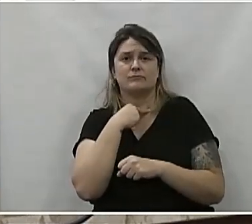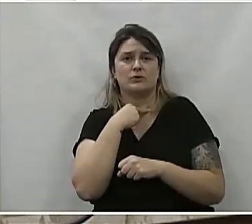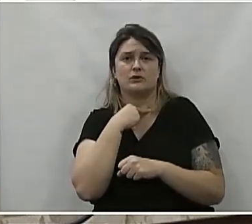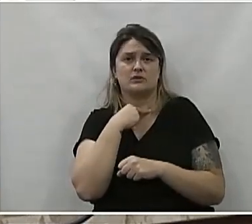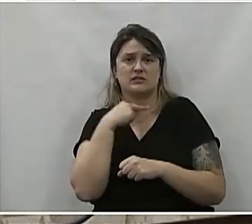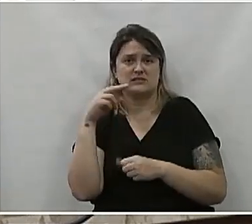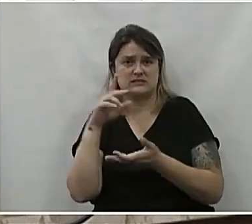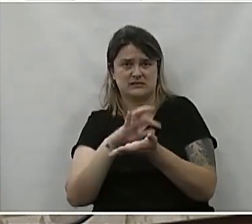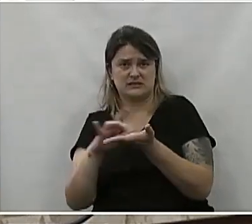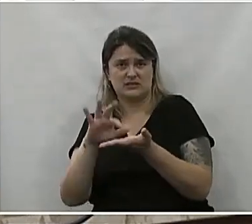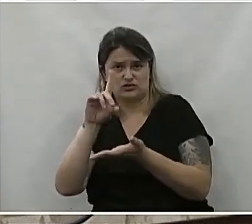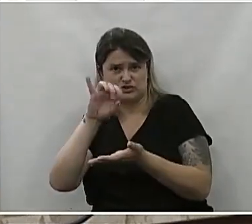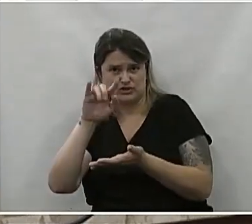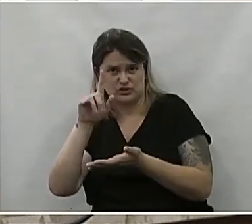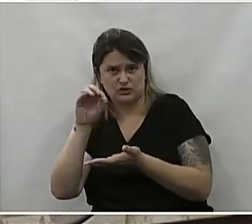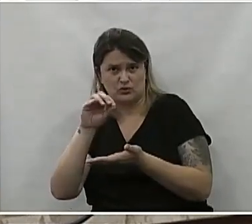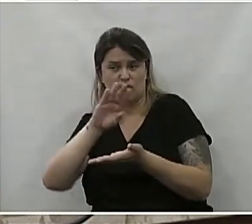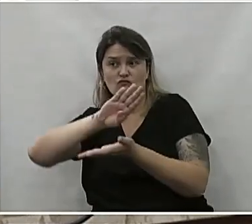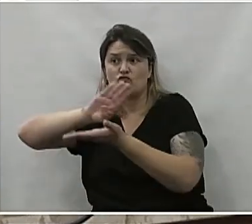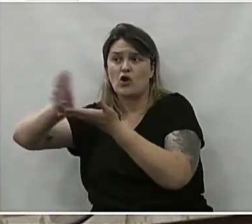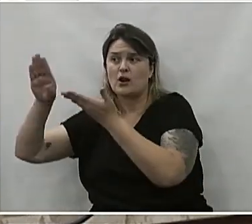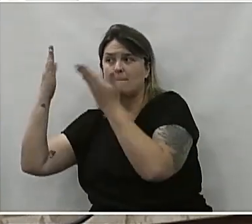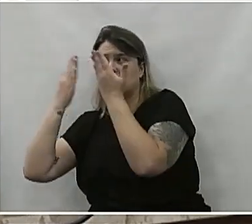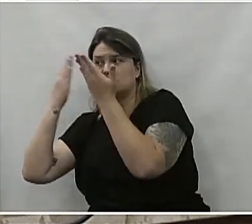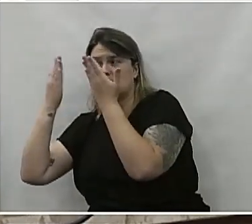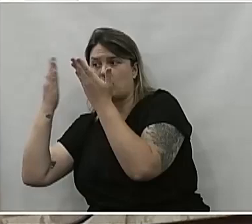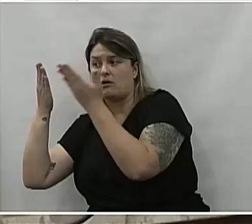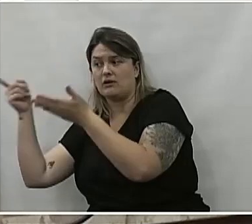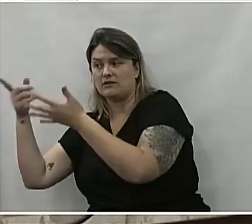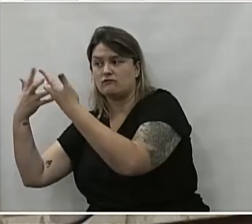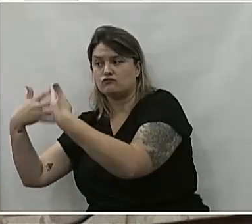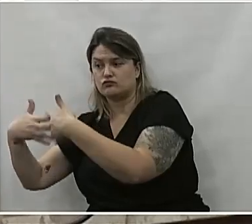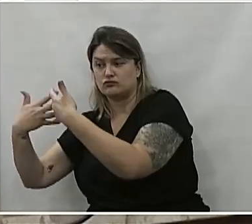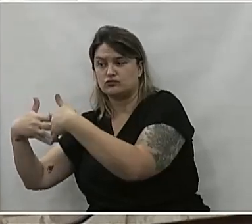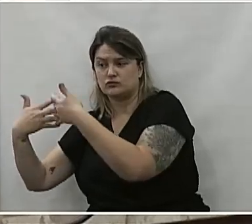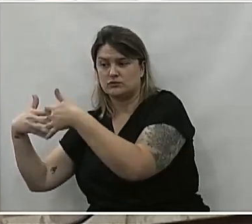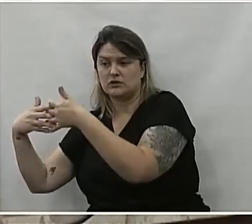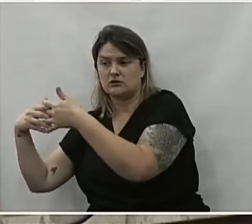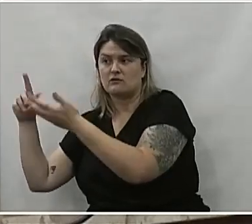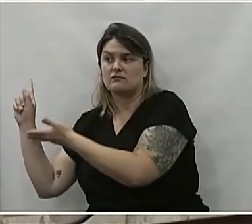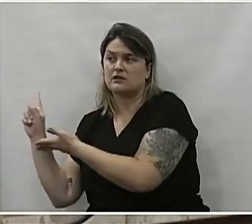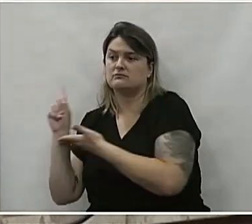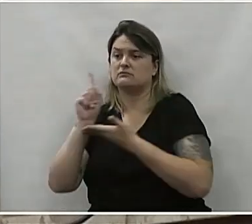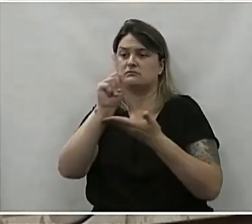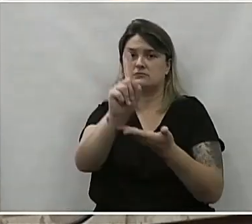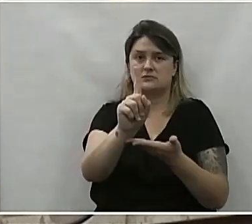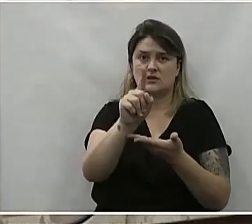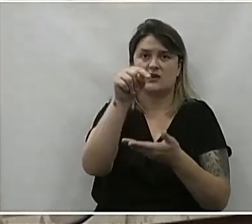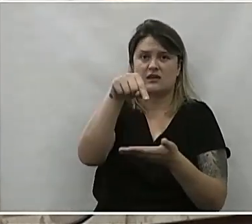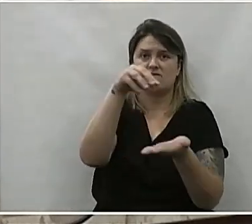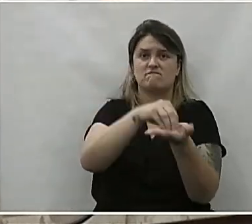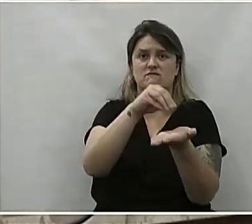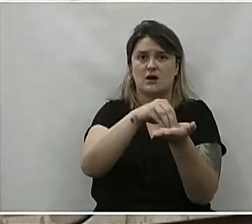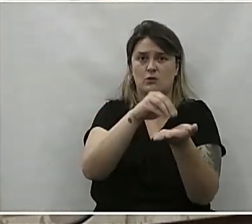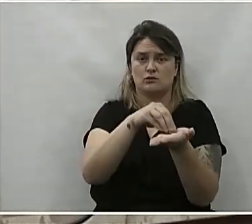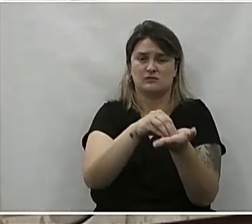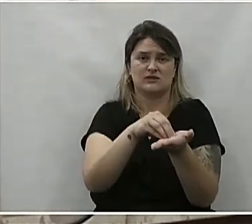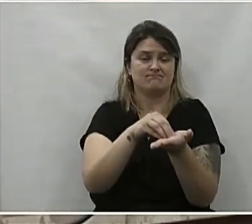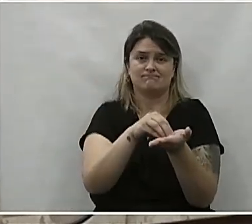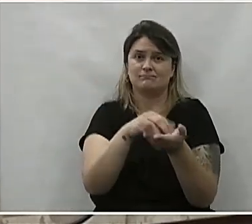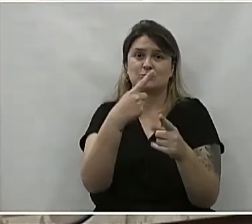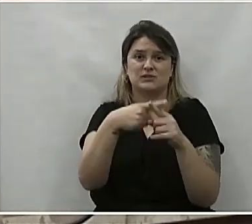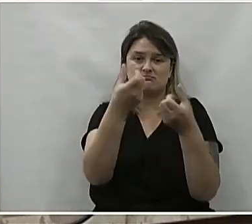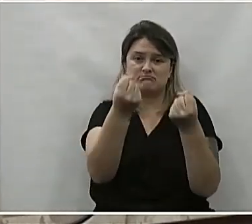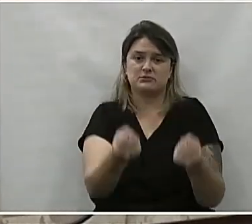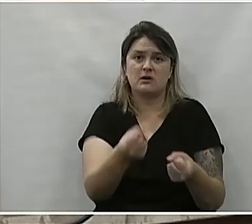Diego De tirar psicólogas De um setor Que está funcionando Para suprir Uma necessidade De outro espaço